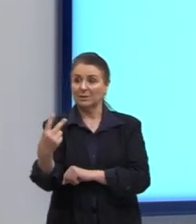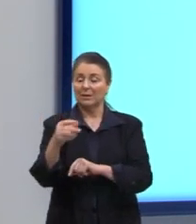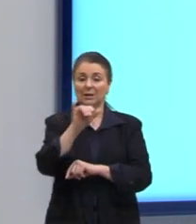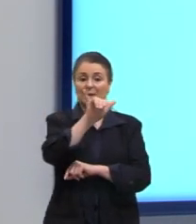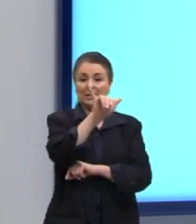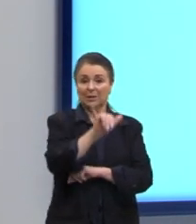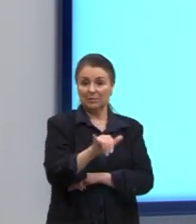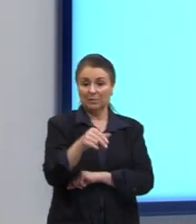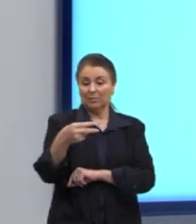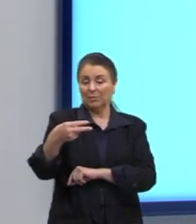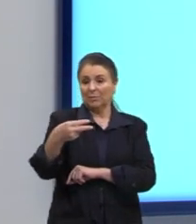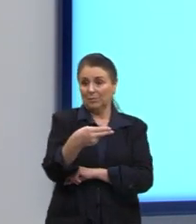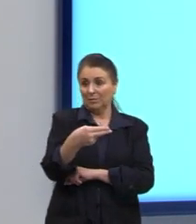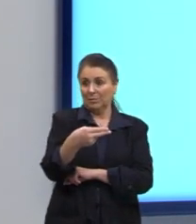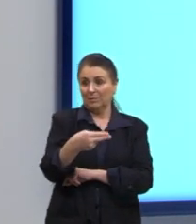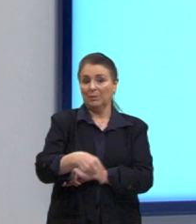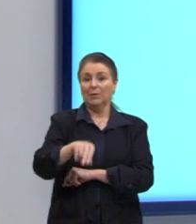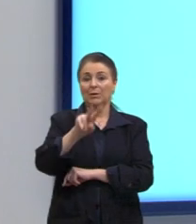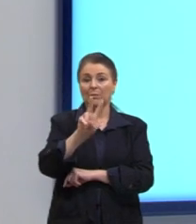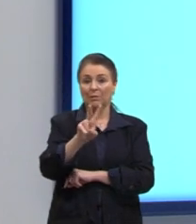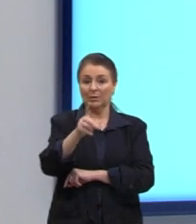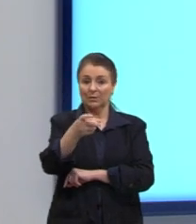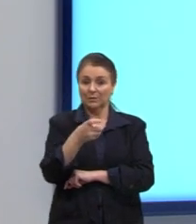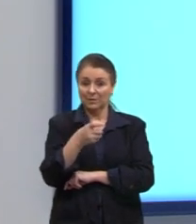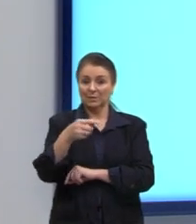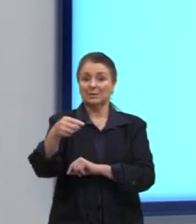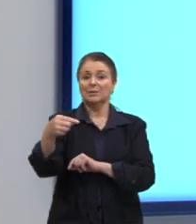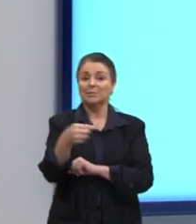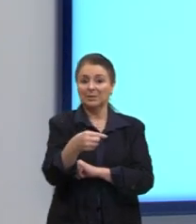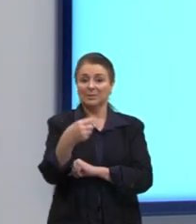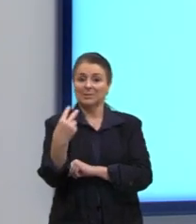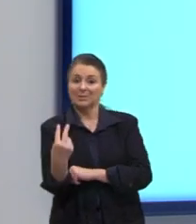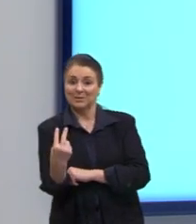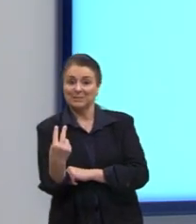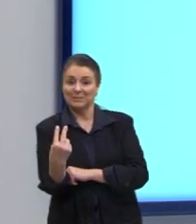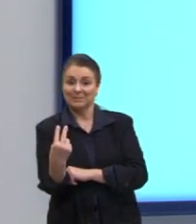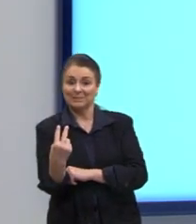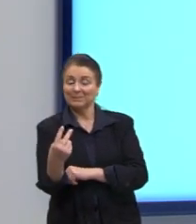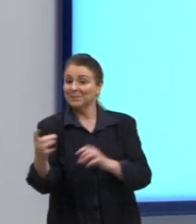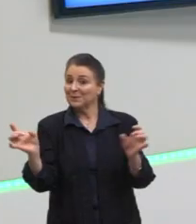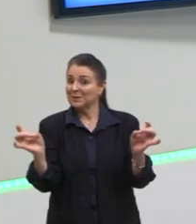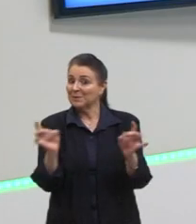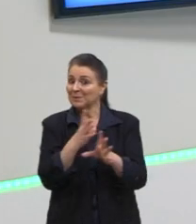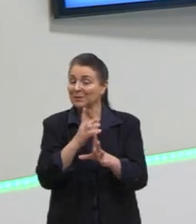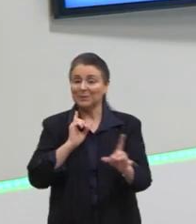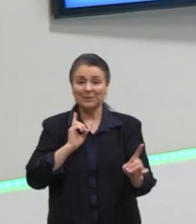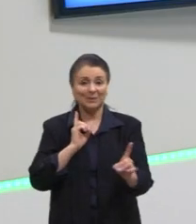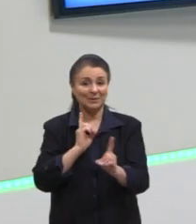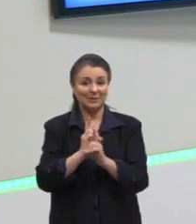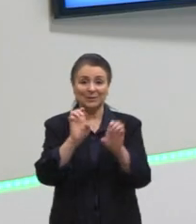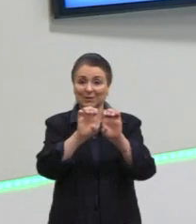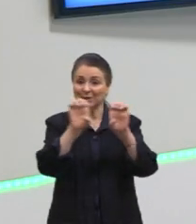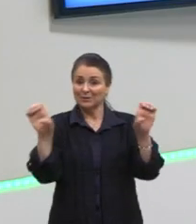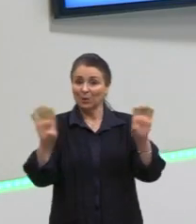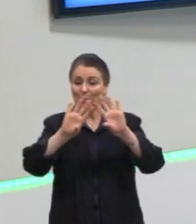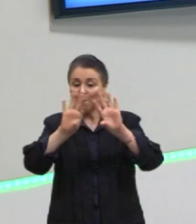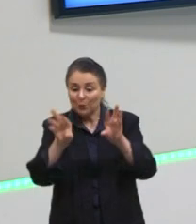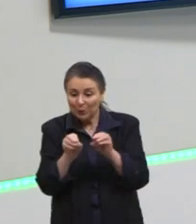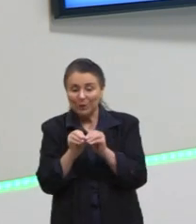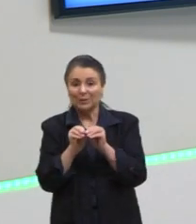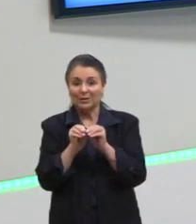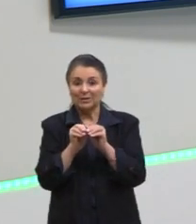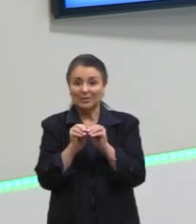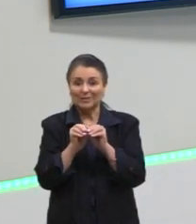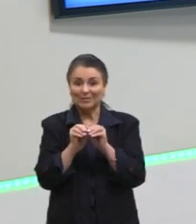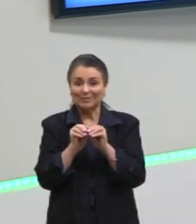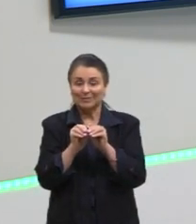chega em y = 2x - 2 Prontinho Chegamos na equação reduzida Então são